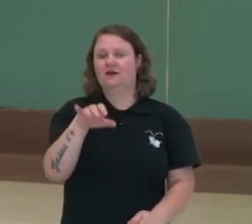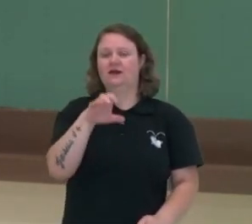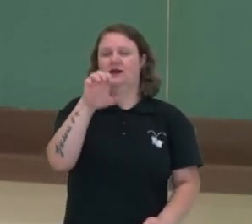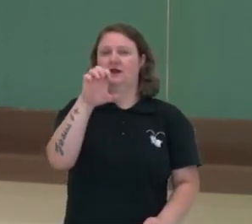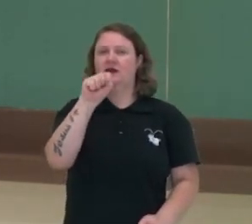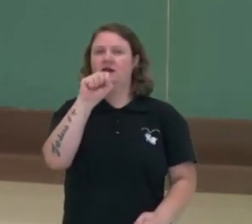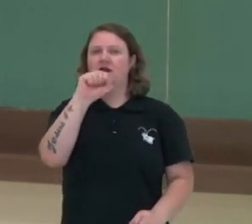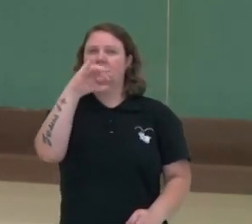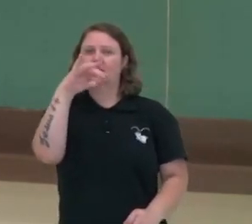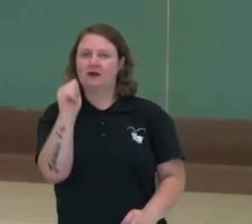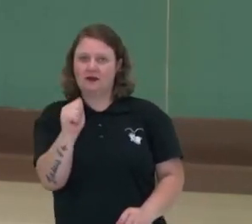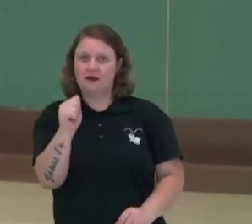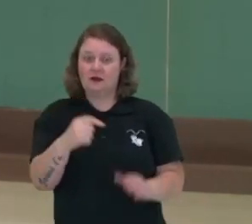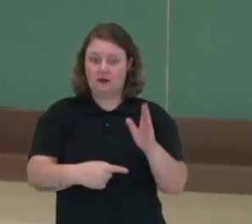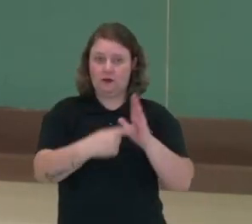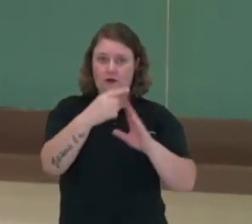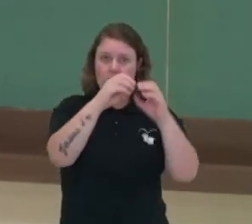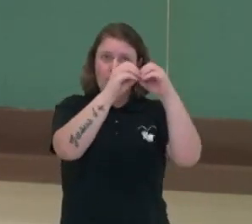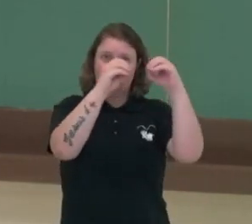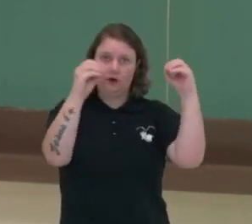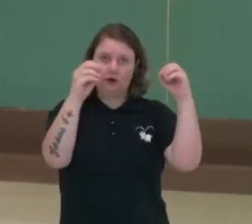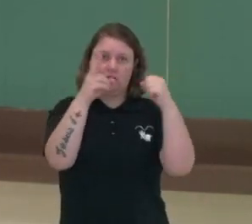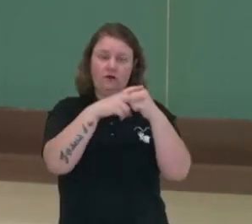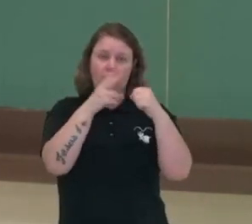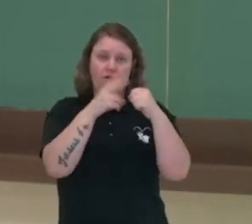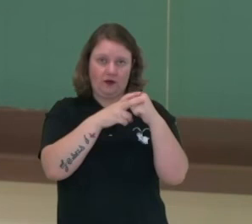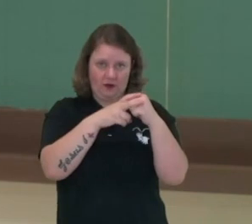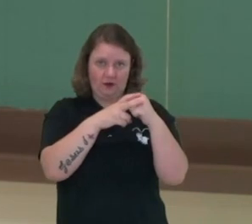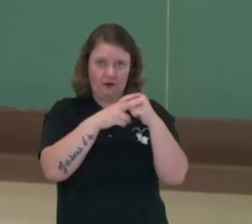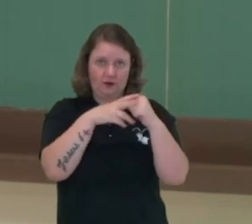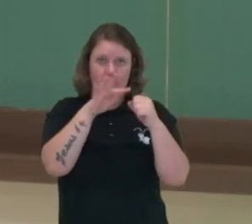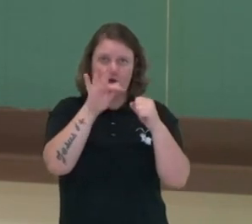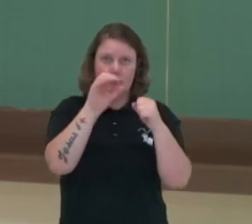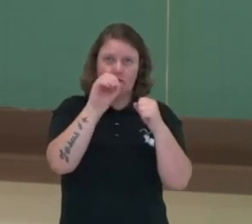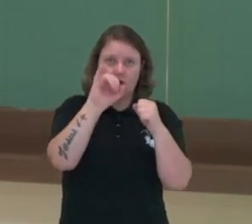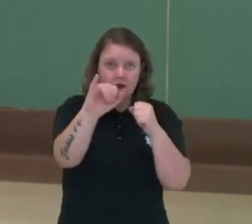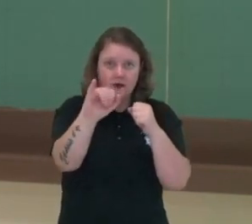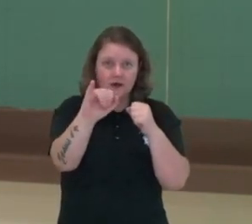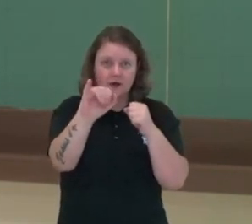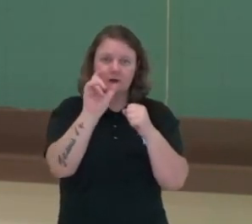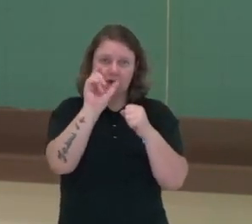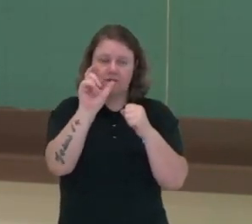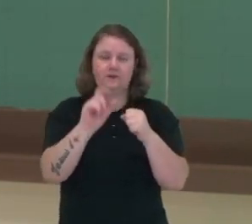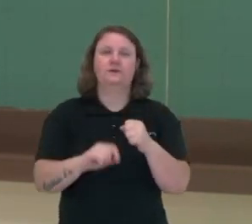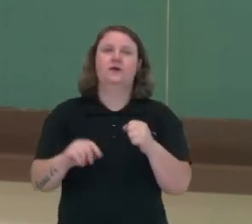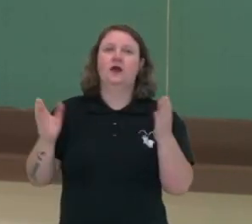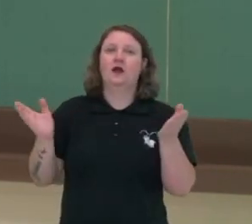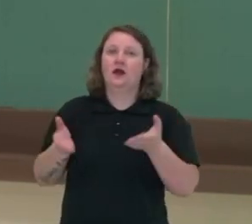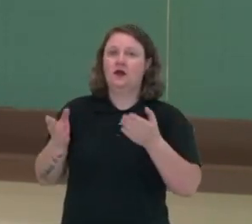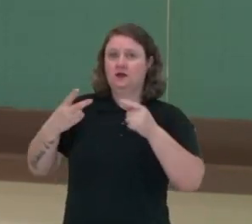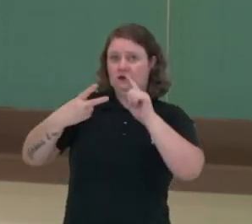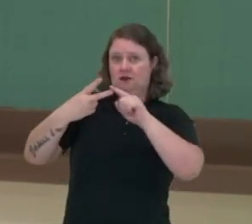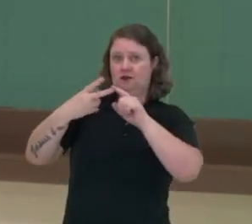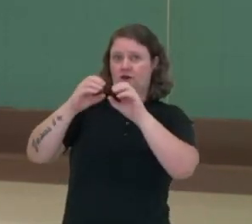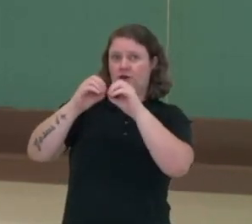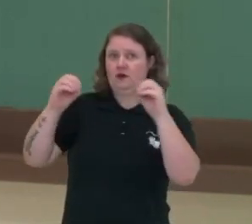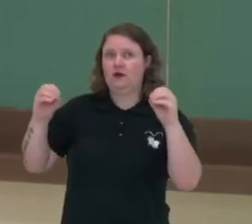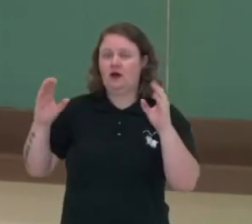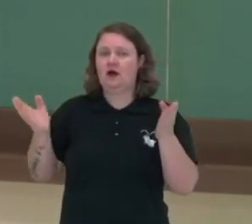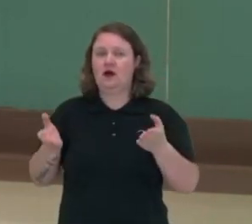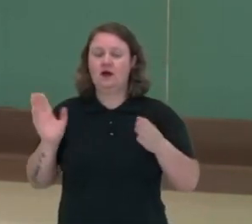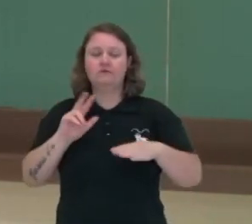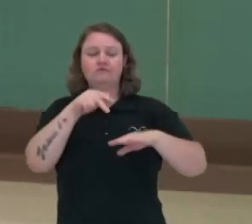primeira oração, porque eu tenho o verbo foi. Agora, a segunda parte. Que agora assume o posto de deusa do ébano do